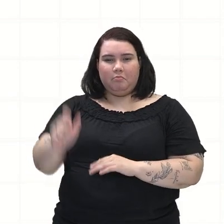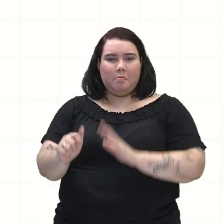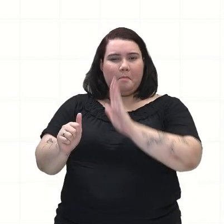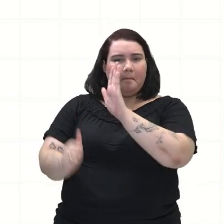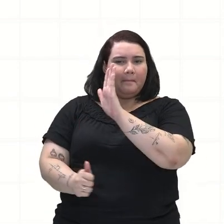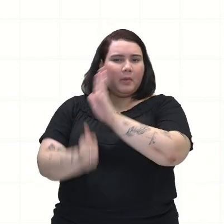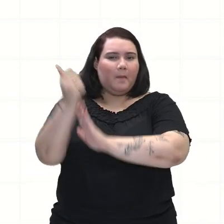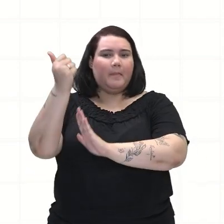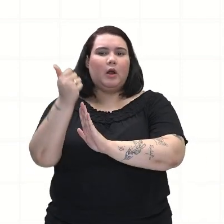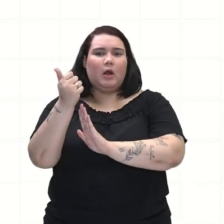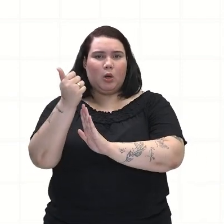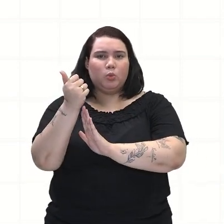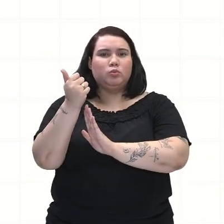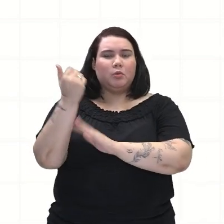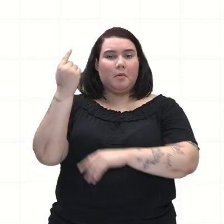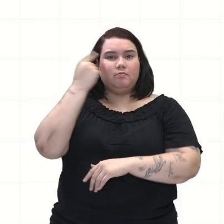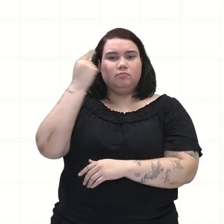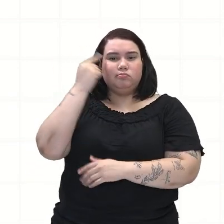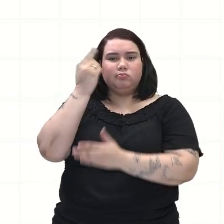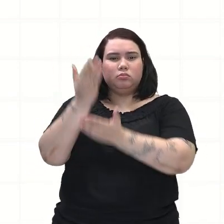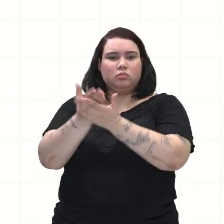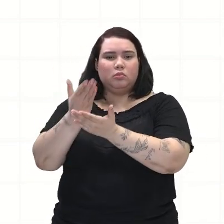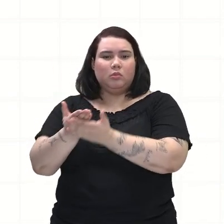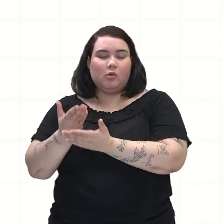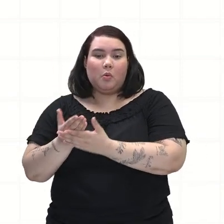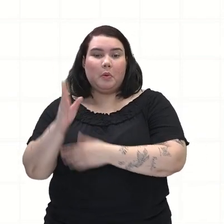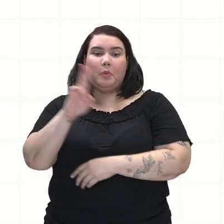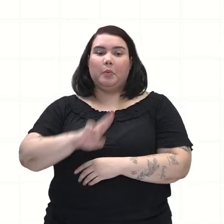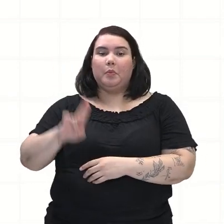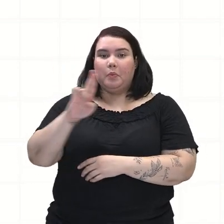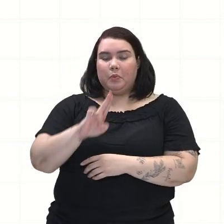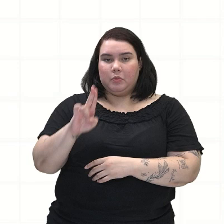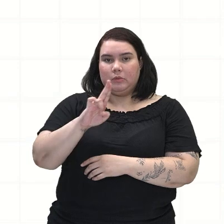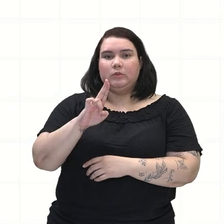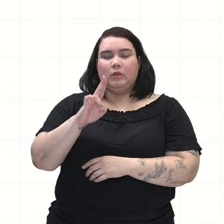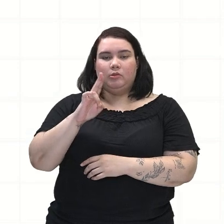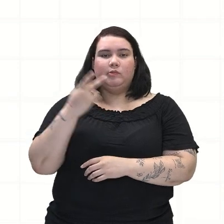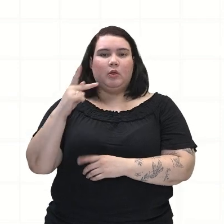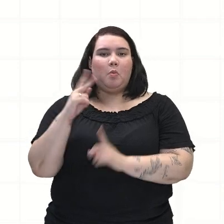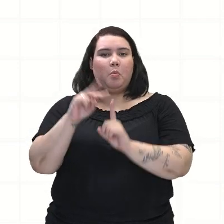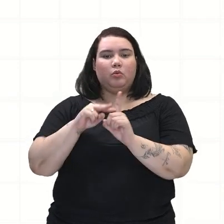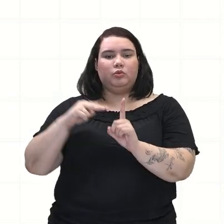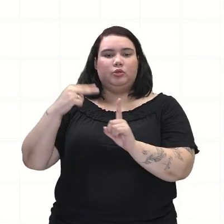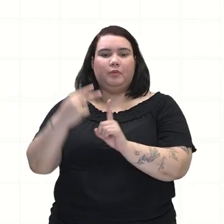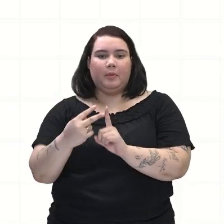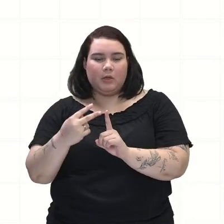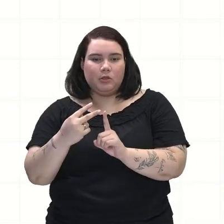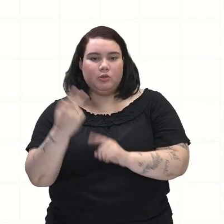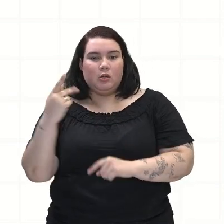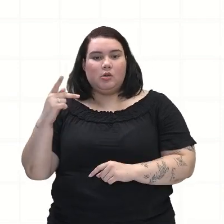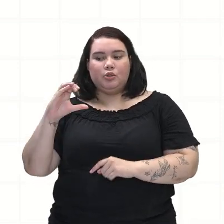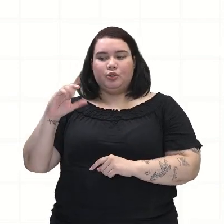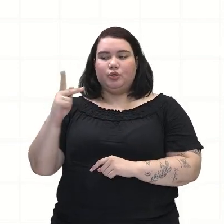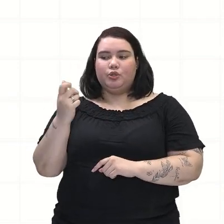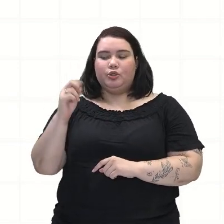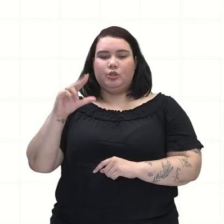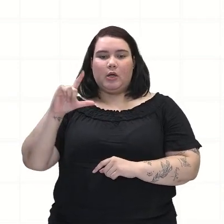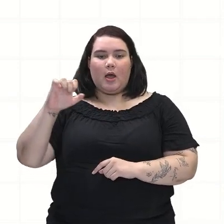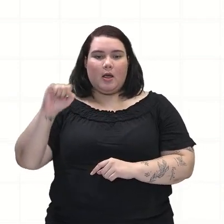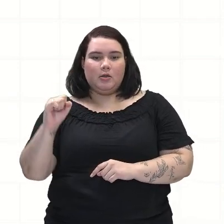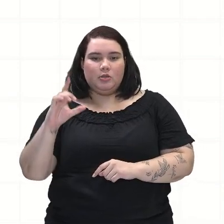foi um dos primeiros pensadores a aplicar as ideias de Charles Darwin